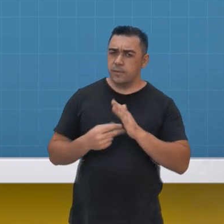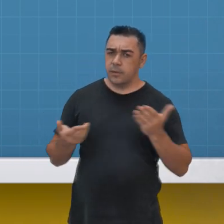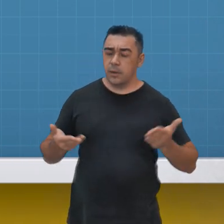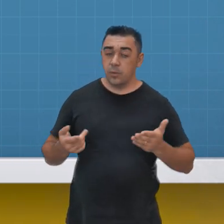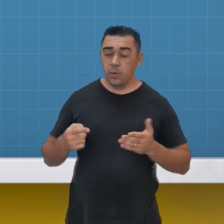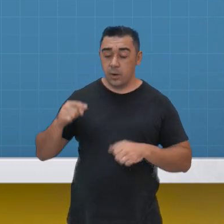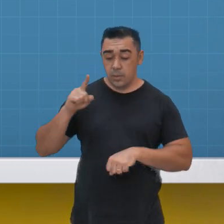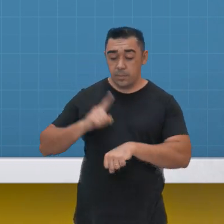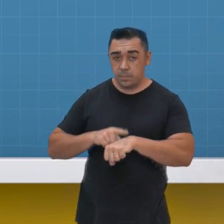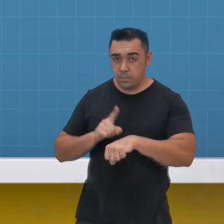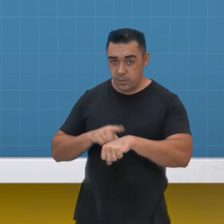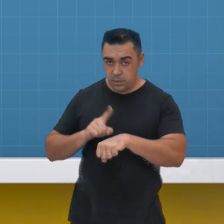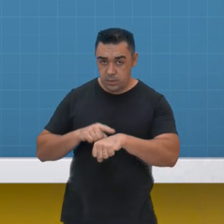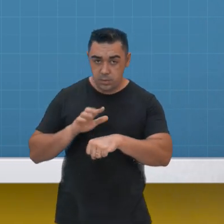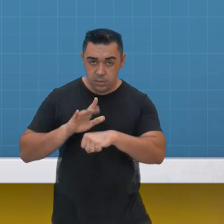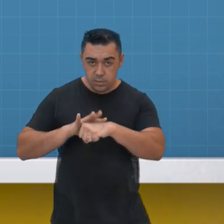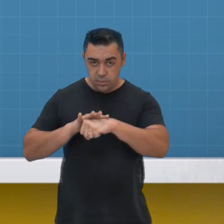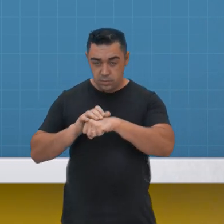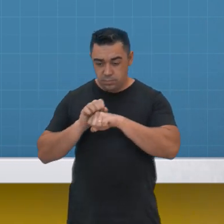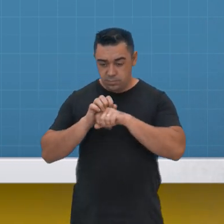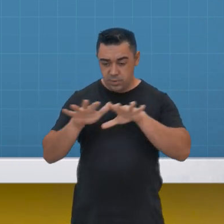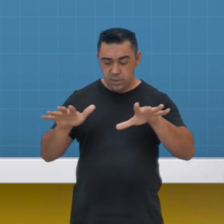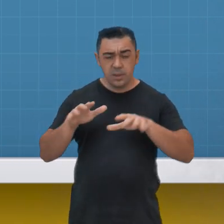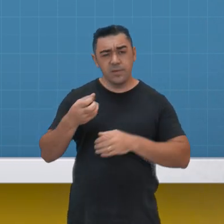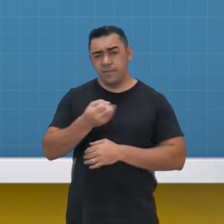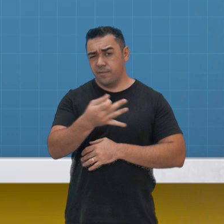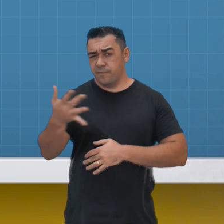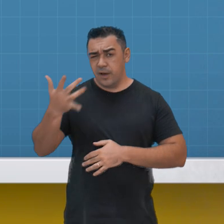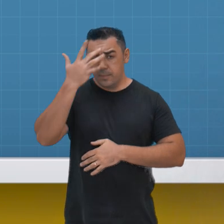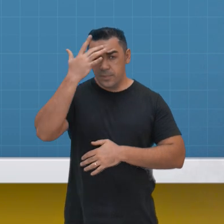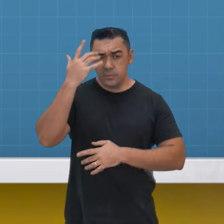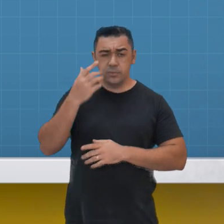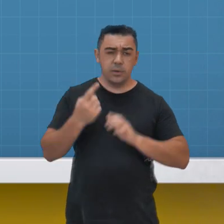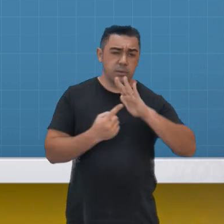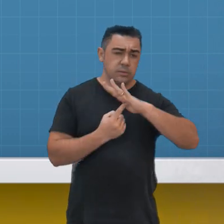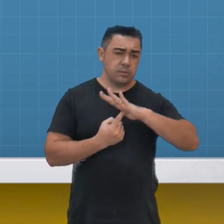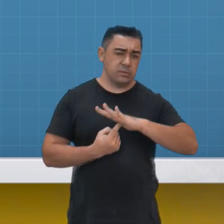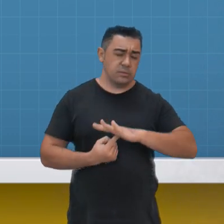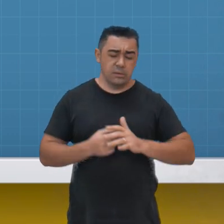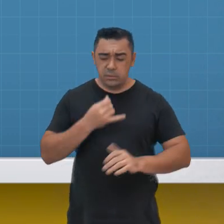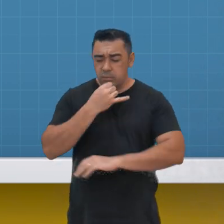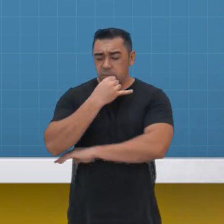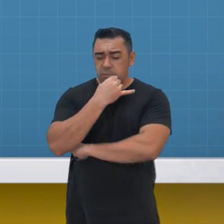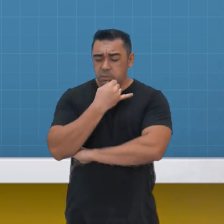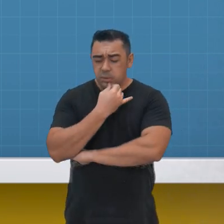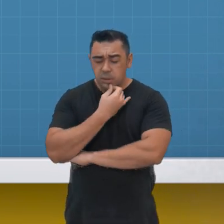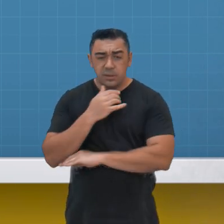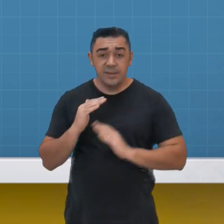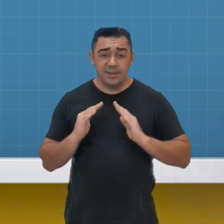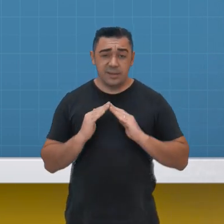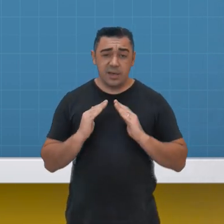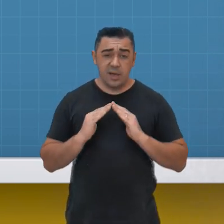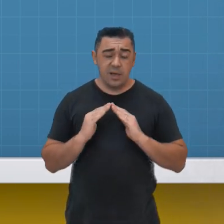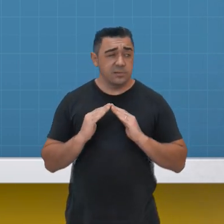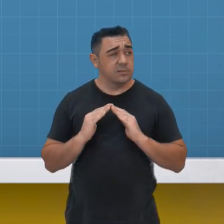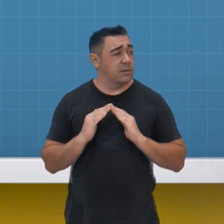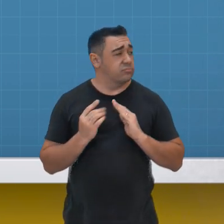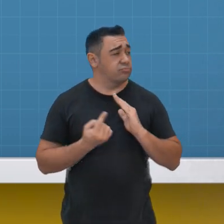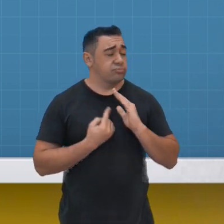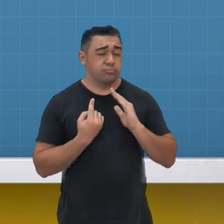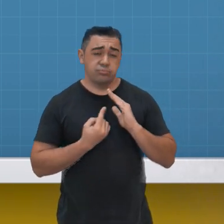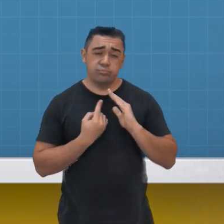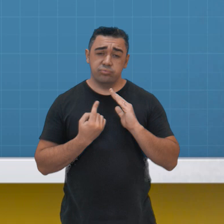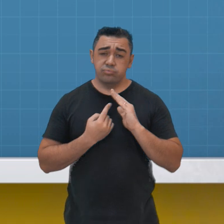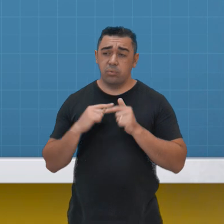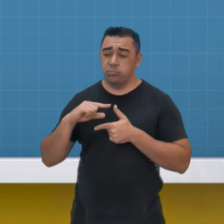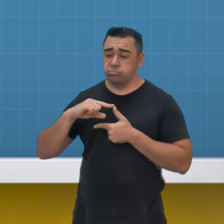Nesses tempos de pandemia, tem muita gente entristecido por aí, né? Estando em casa, fechado em